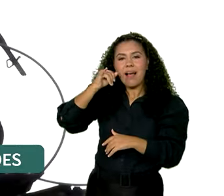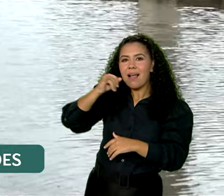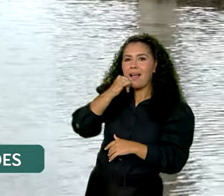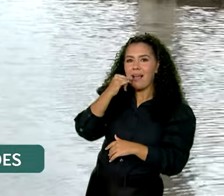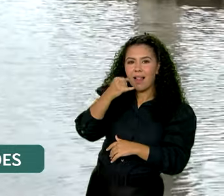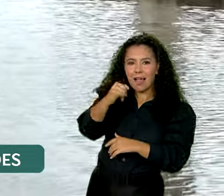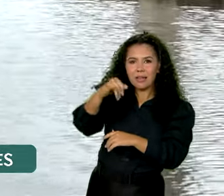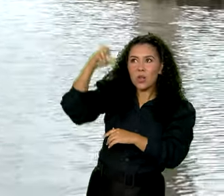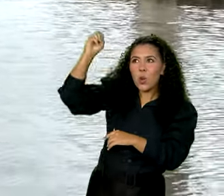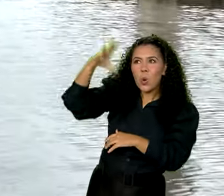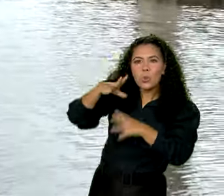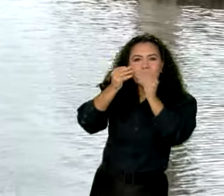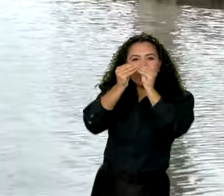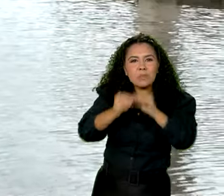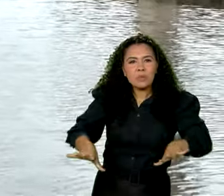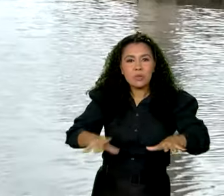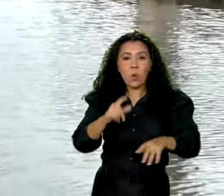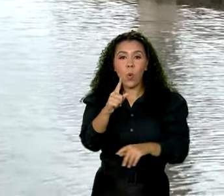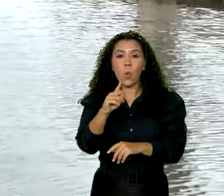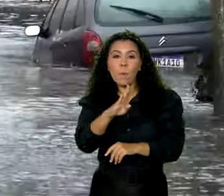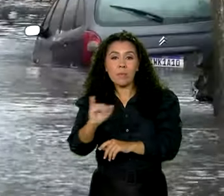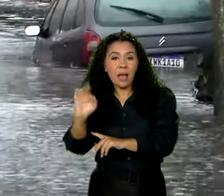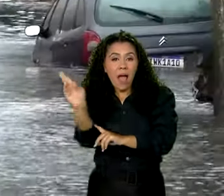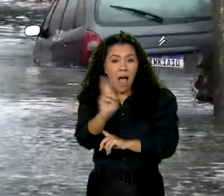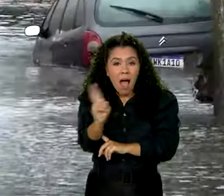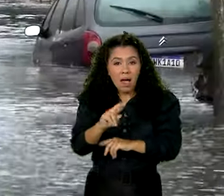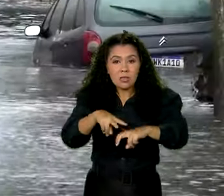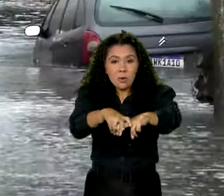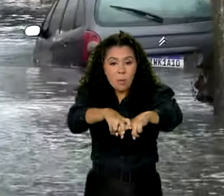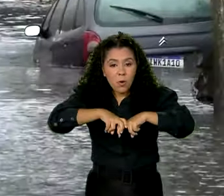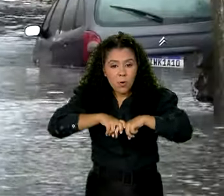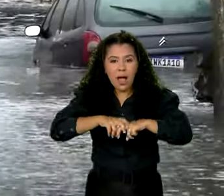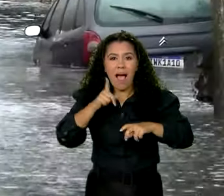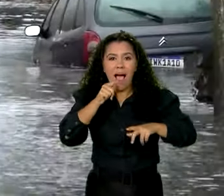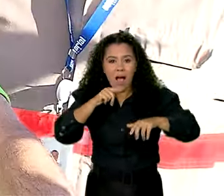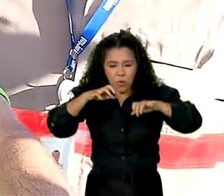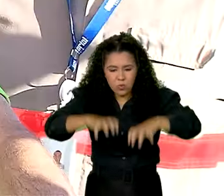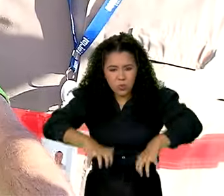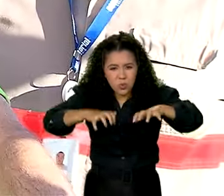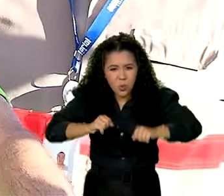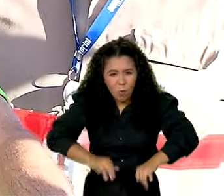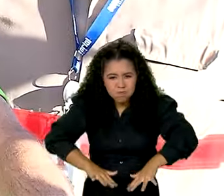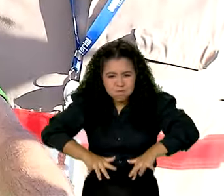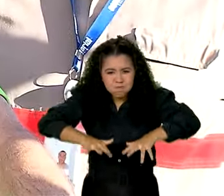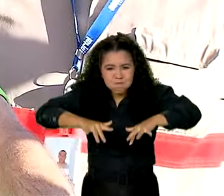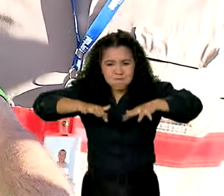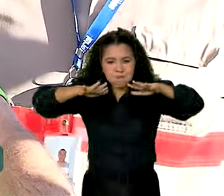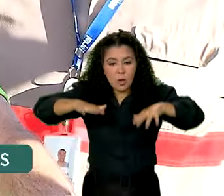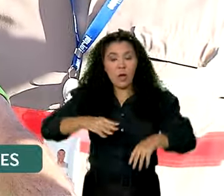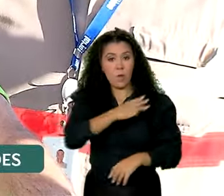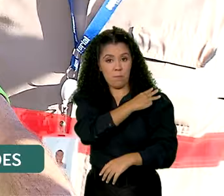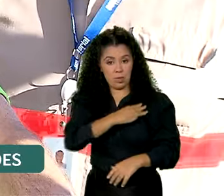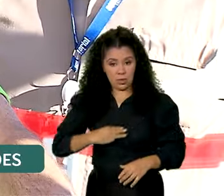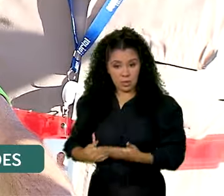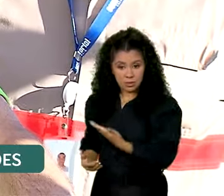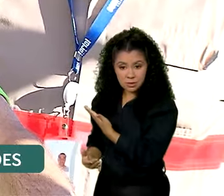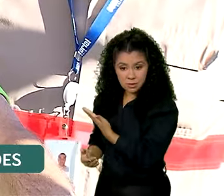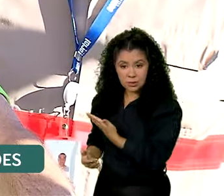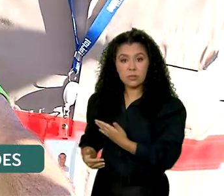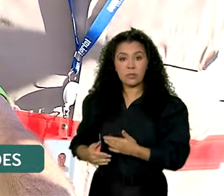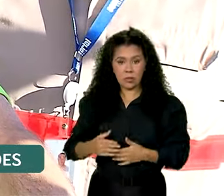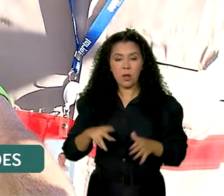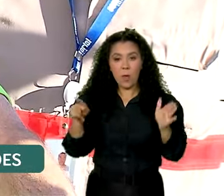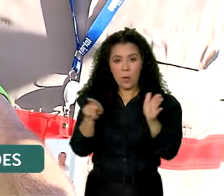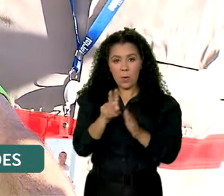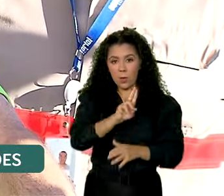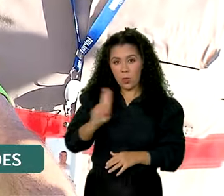danos estimados em mais de R$ 1 bilhão por causa das inundações. A informação foi dada pelo ministro de Minas e